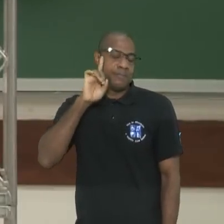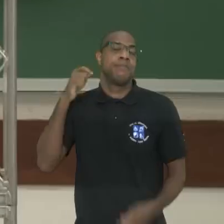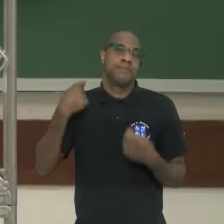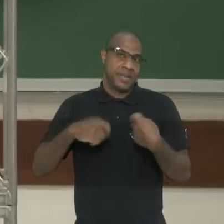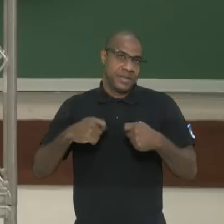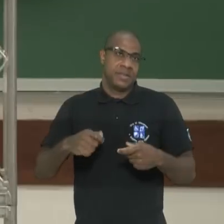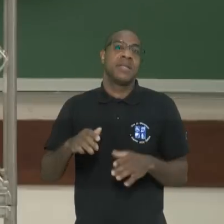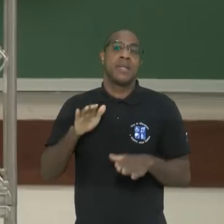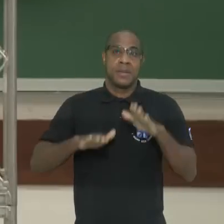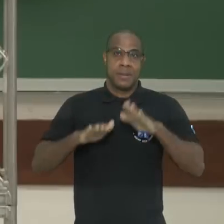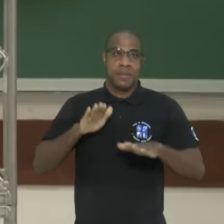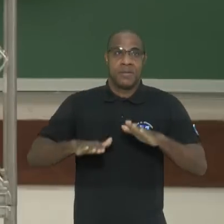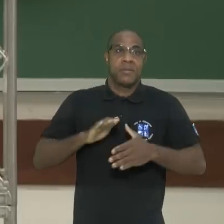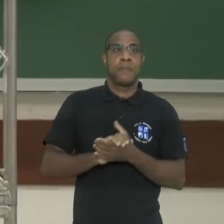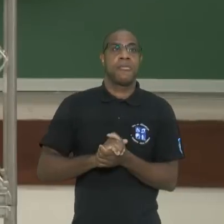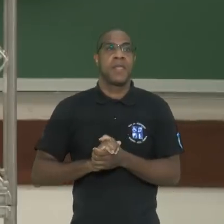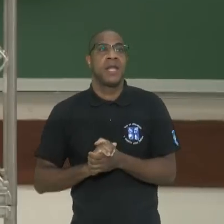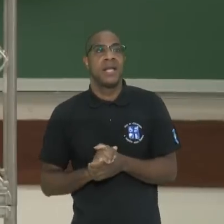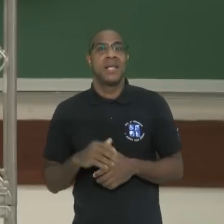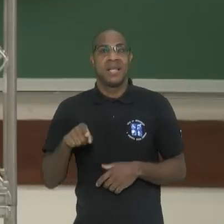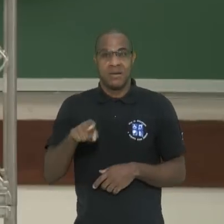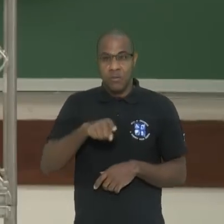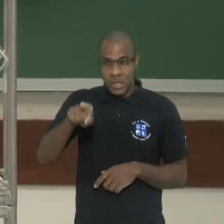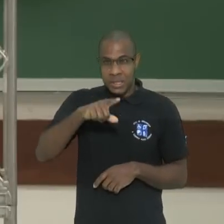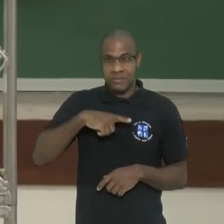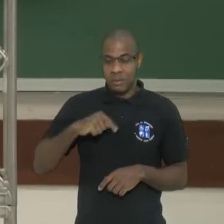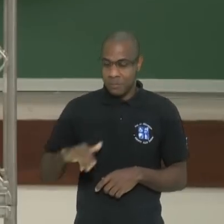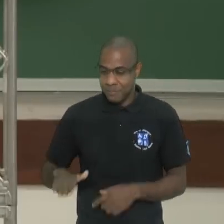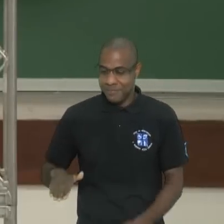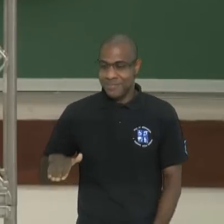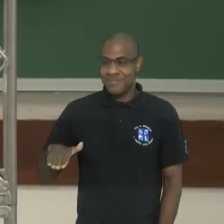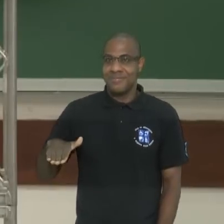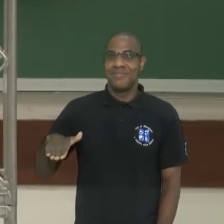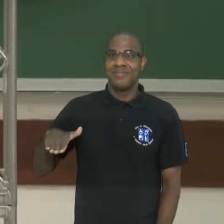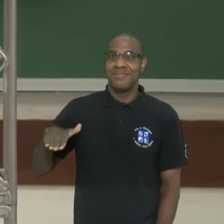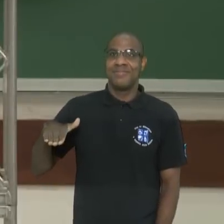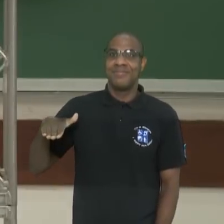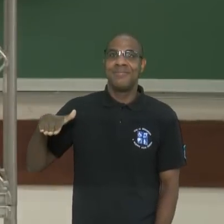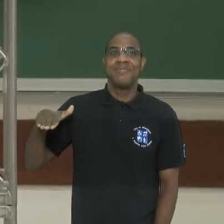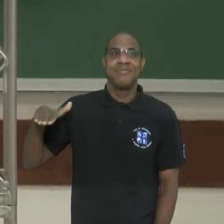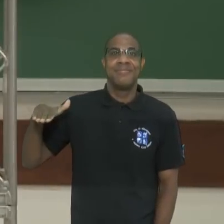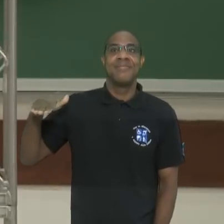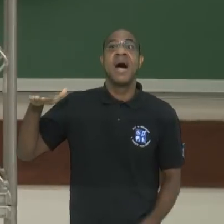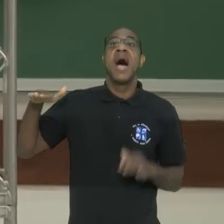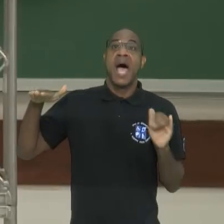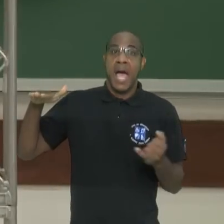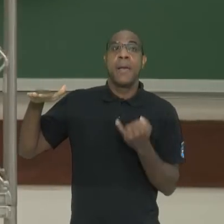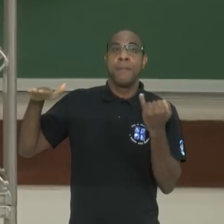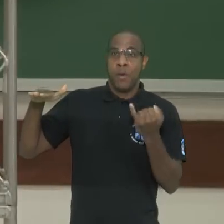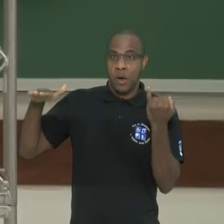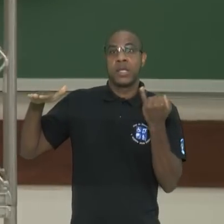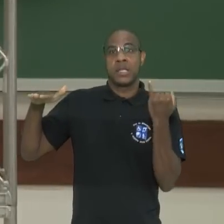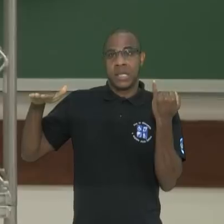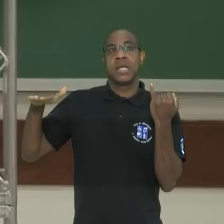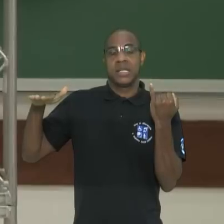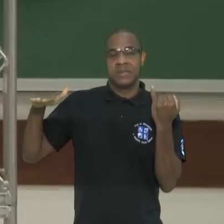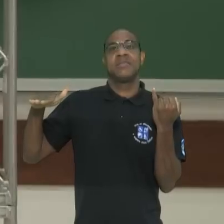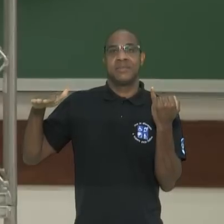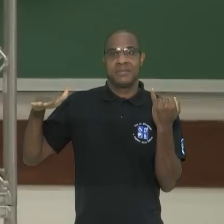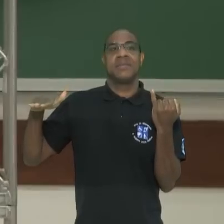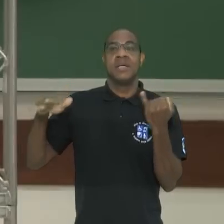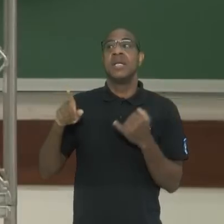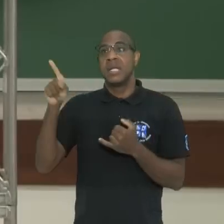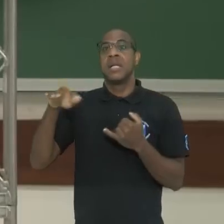da idade. Como vocês estão em fase de crescimento, é importante que vocês tenham uma alimentação rica